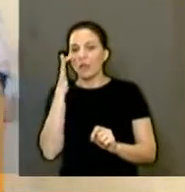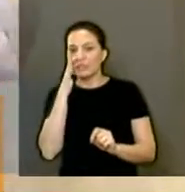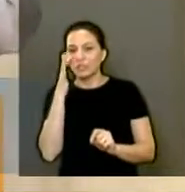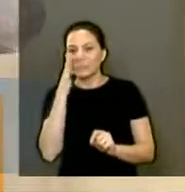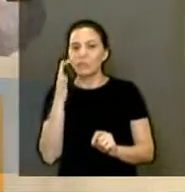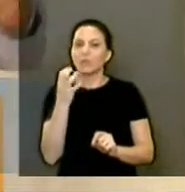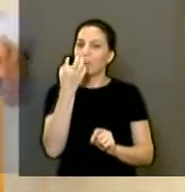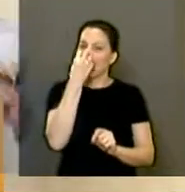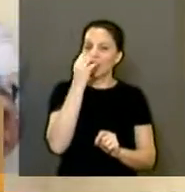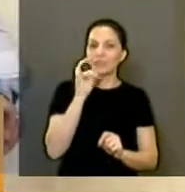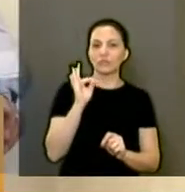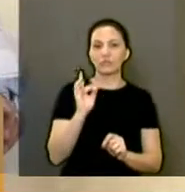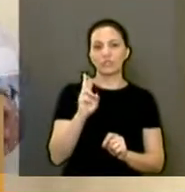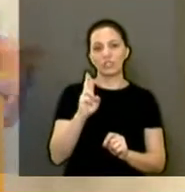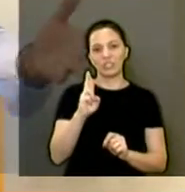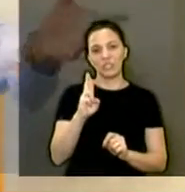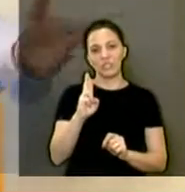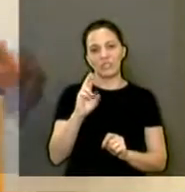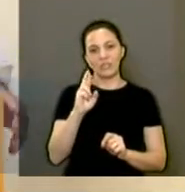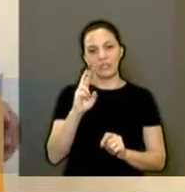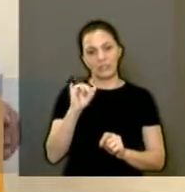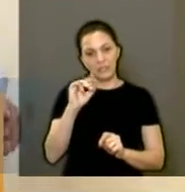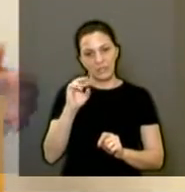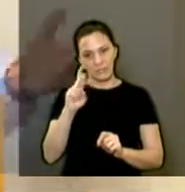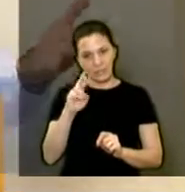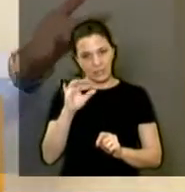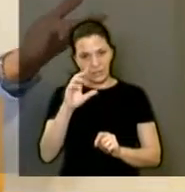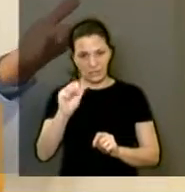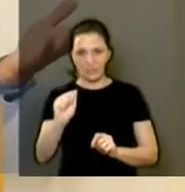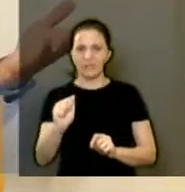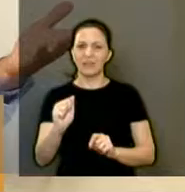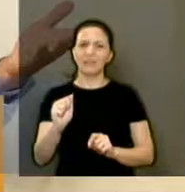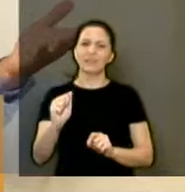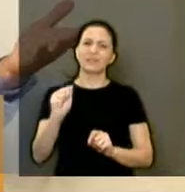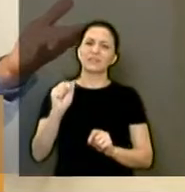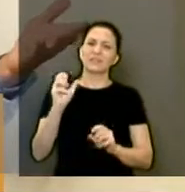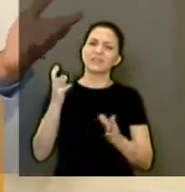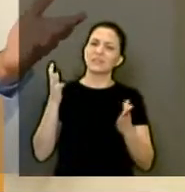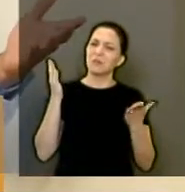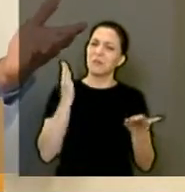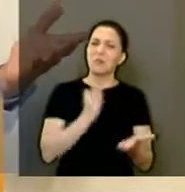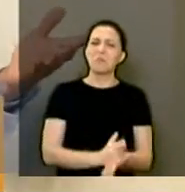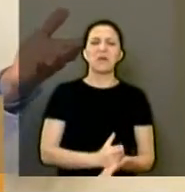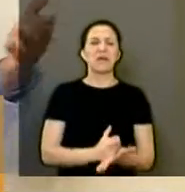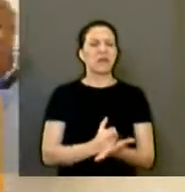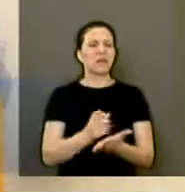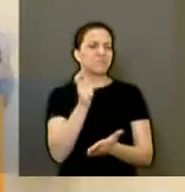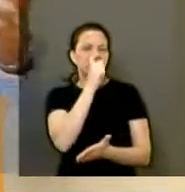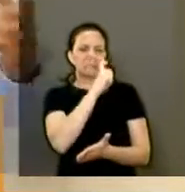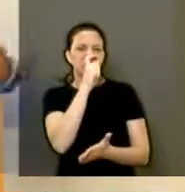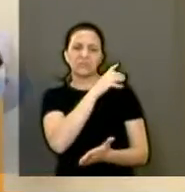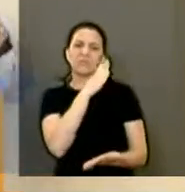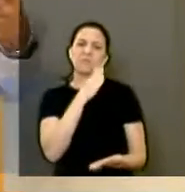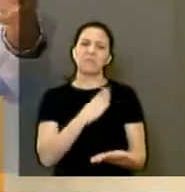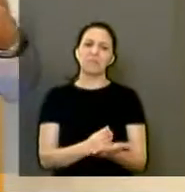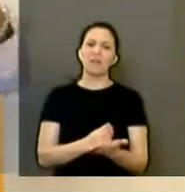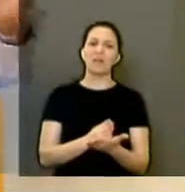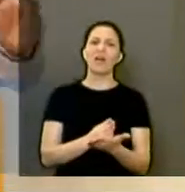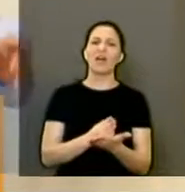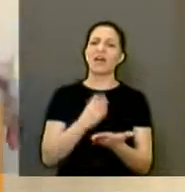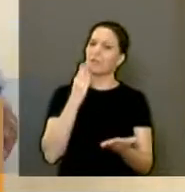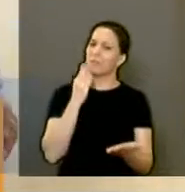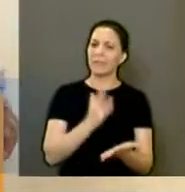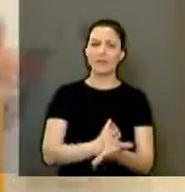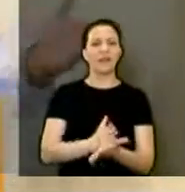que estou de novo mais uma vez chega de hipocrisia gente para não parar essa propaganda eua vão